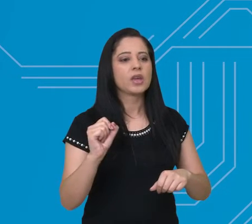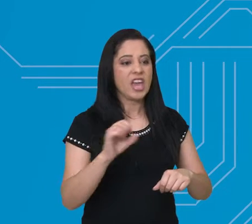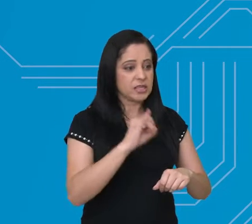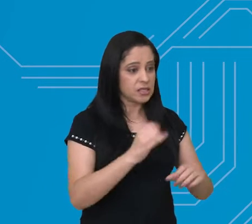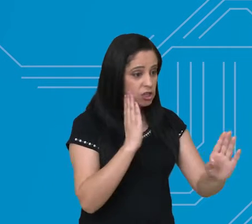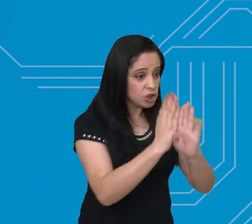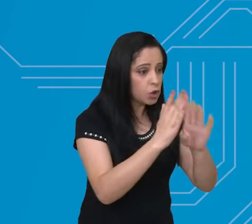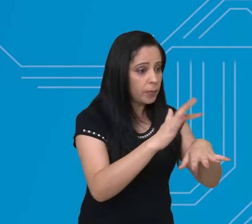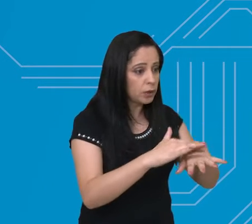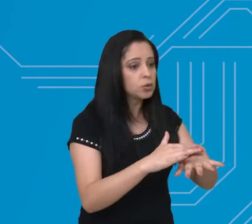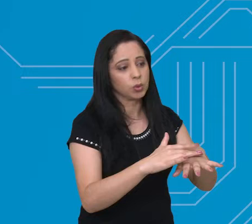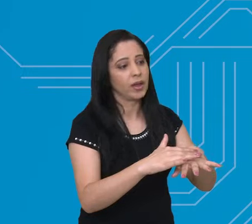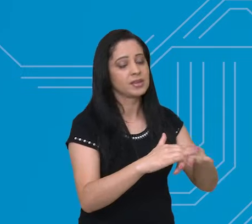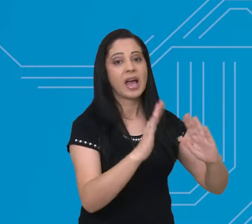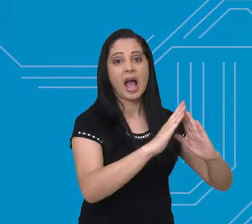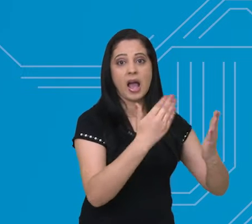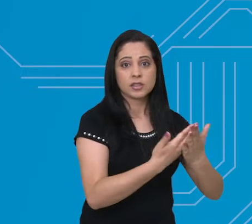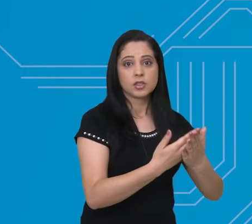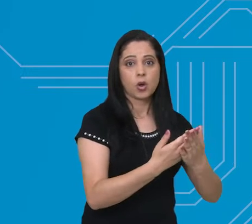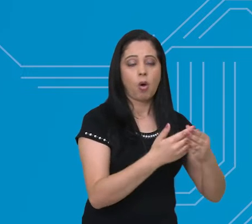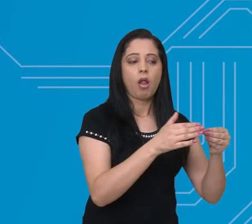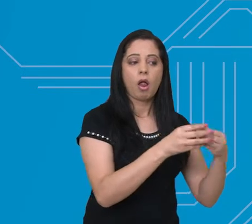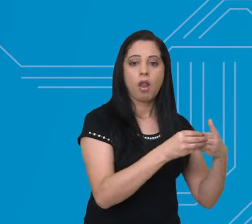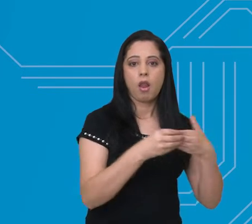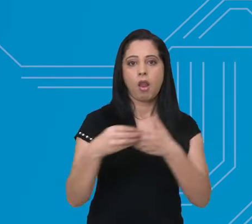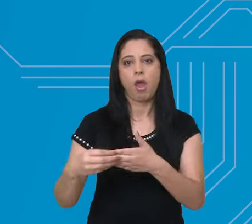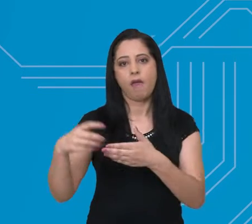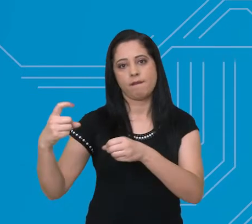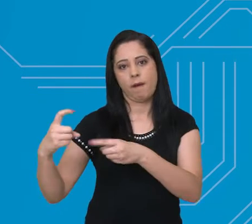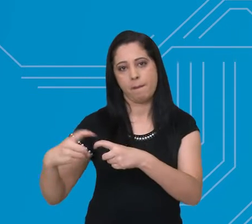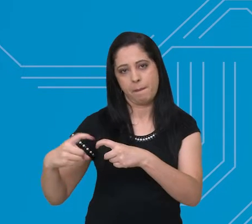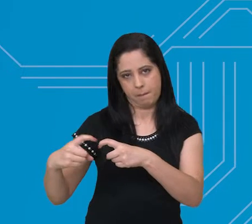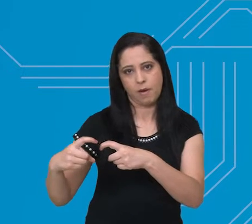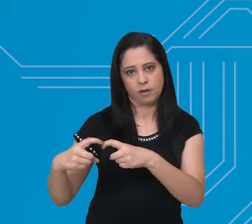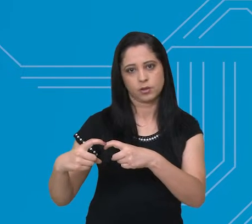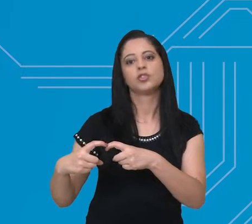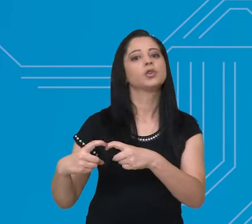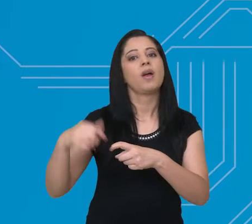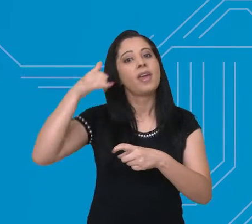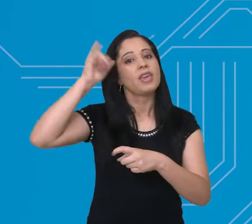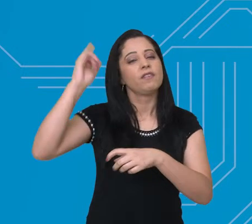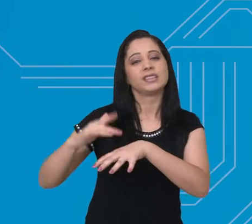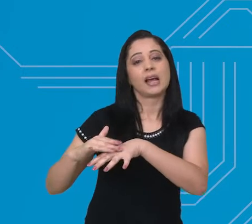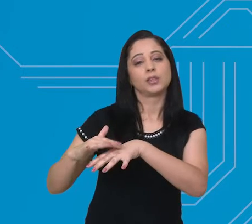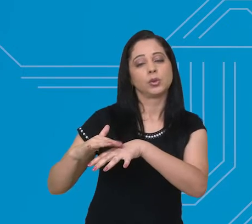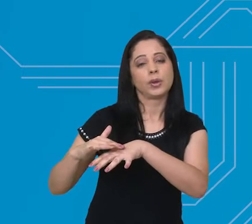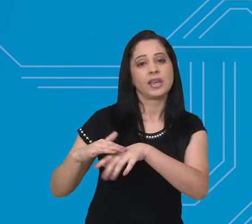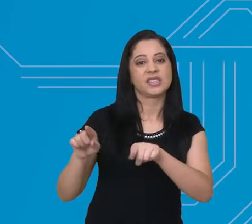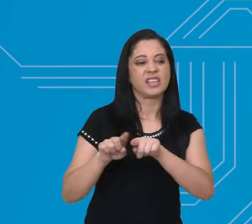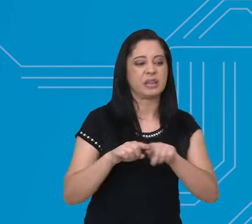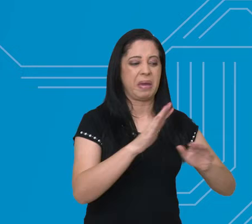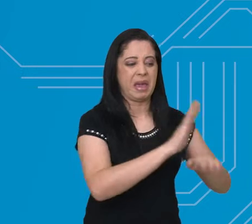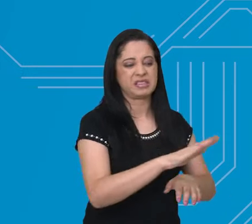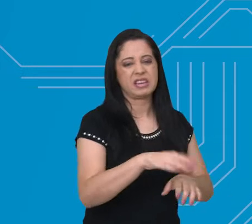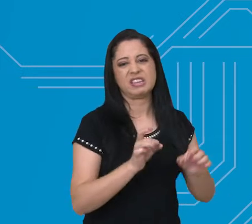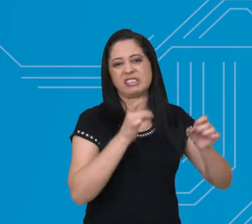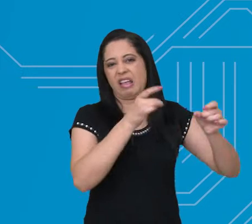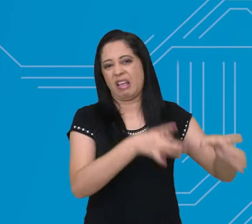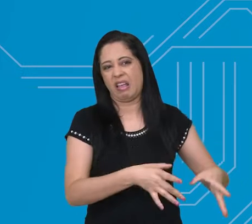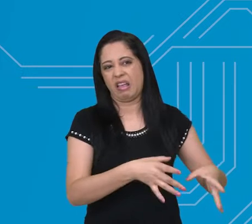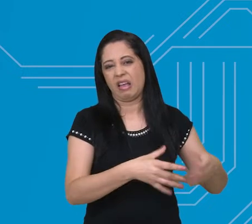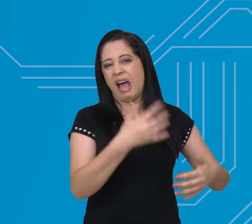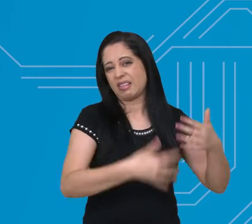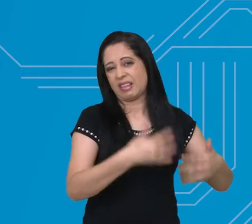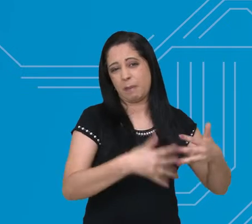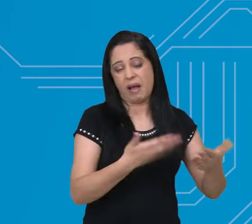outras doenças. A ideia é que, com a detecção de algum problema, a escola possa encaminhar os estudantes para os serviços especializados e